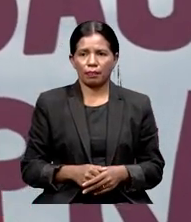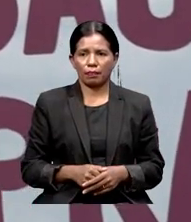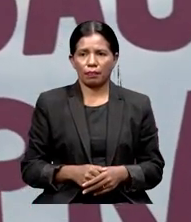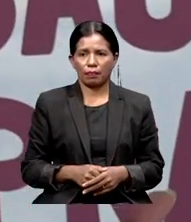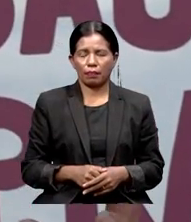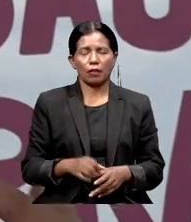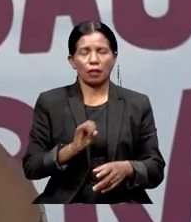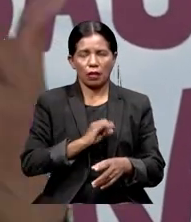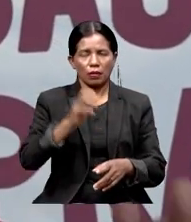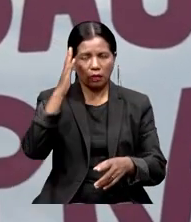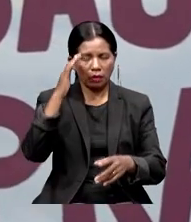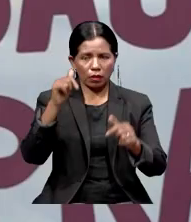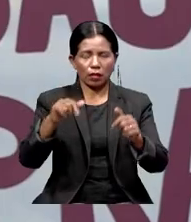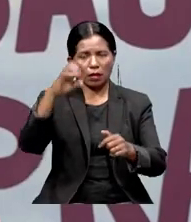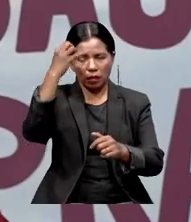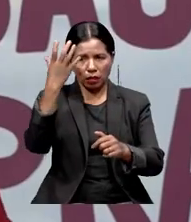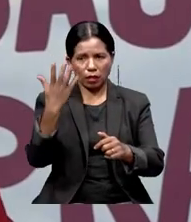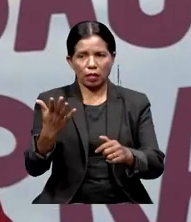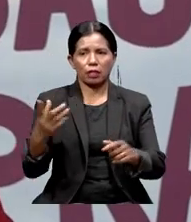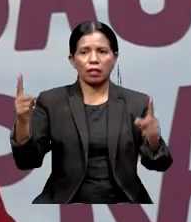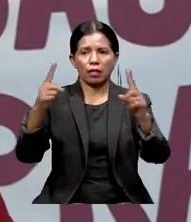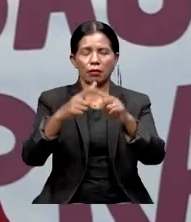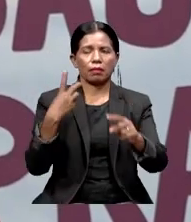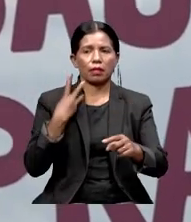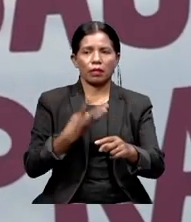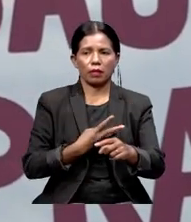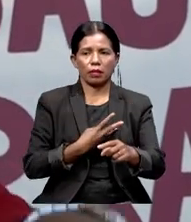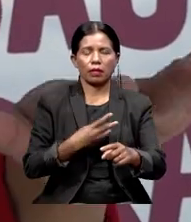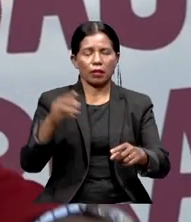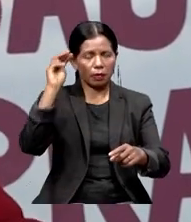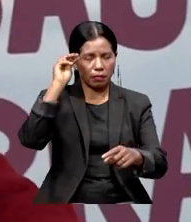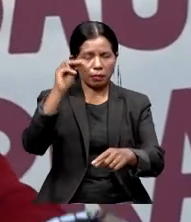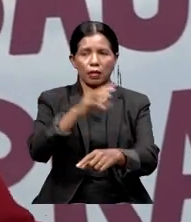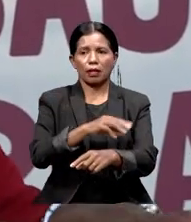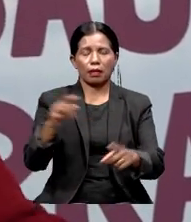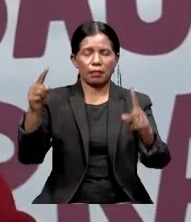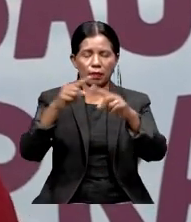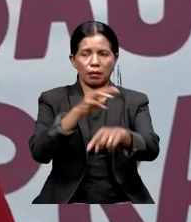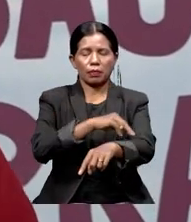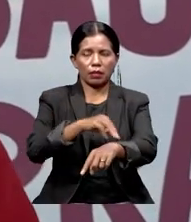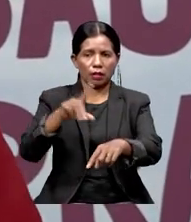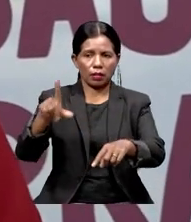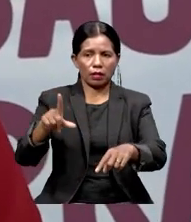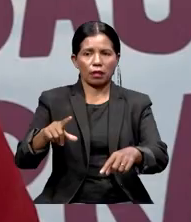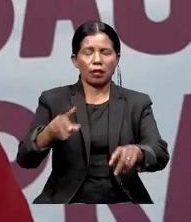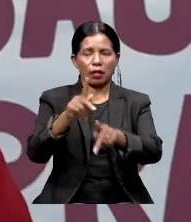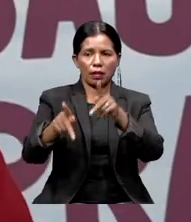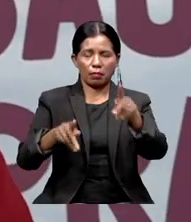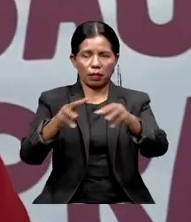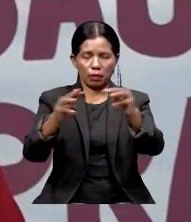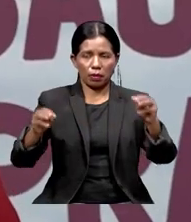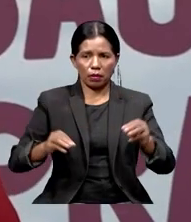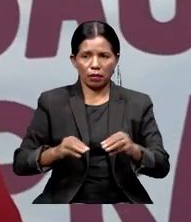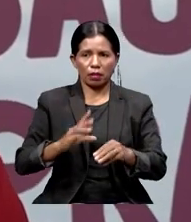soalnya ide ne grasa ide ba ba ba ita dari ba misal leper ba komunidad di munisipi